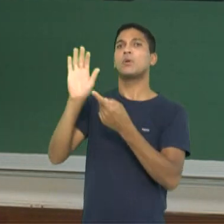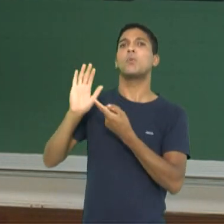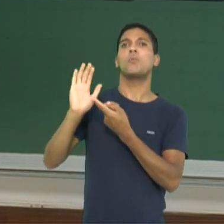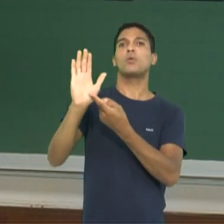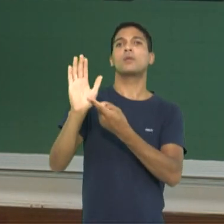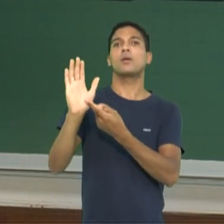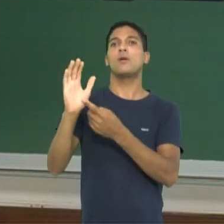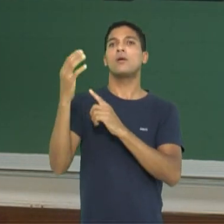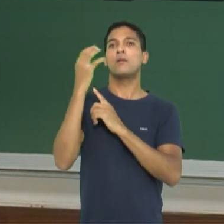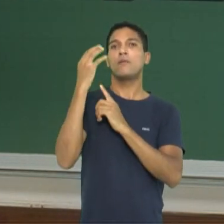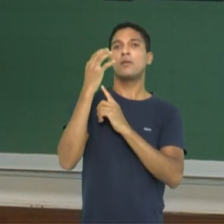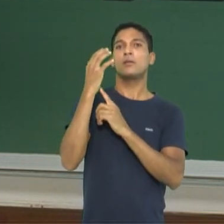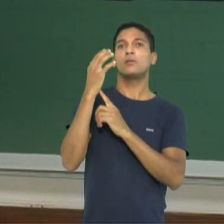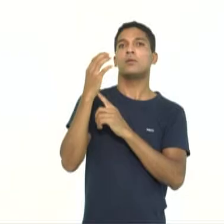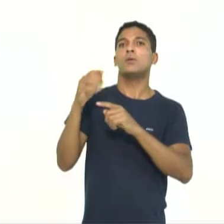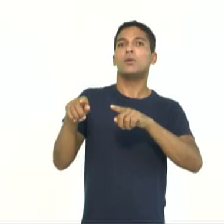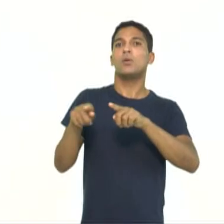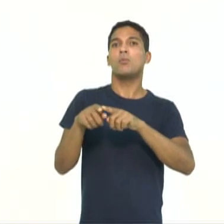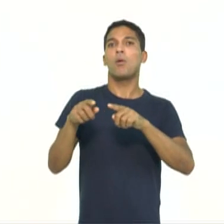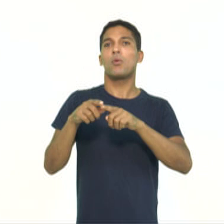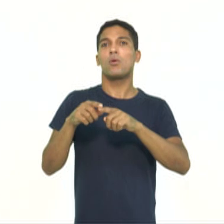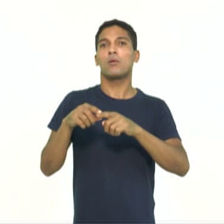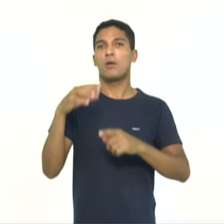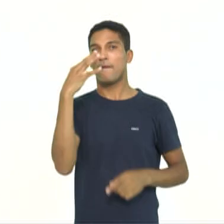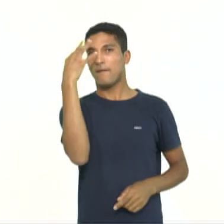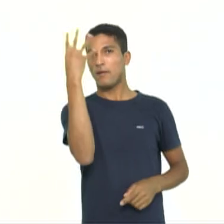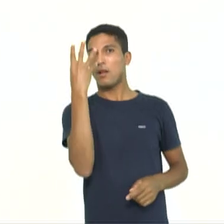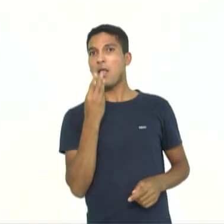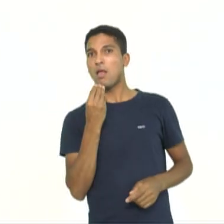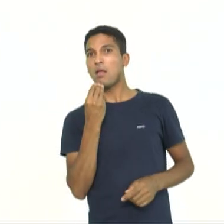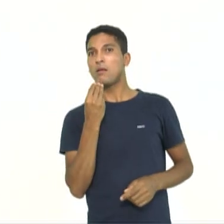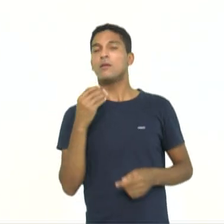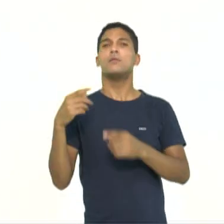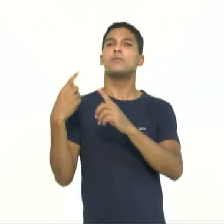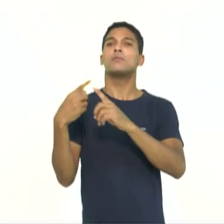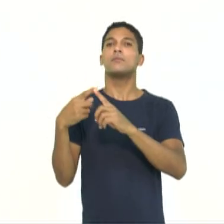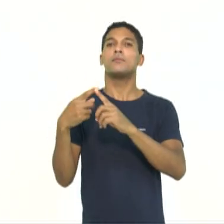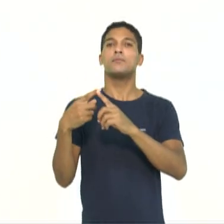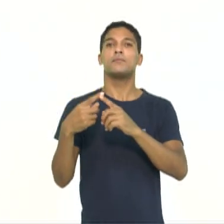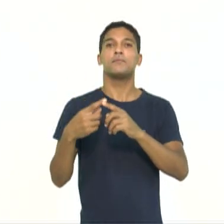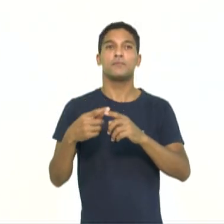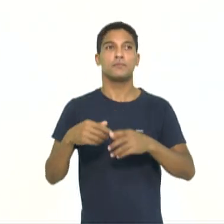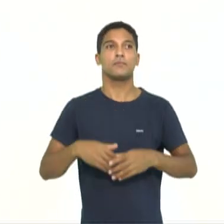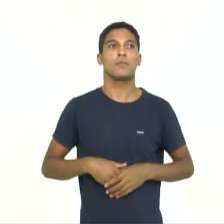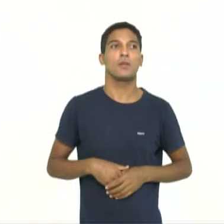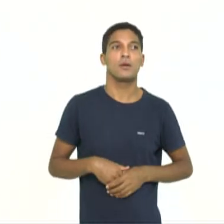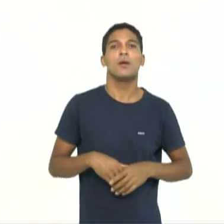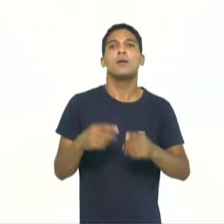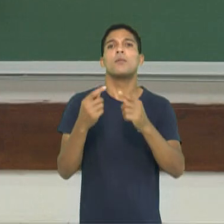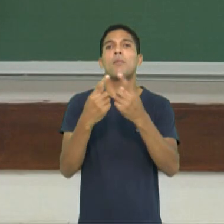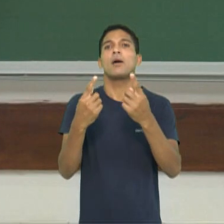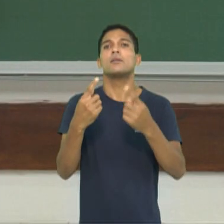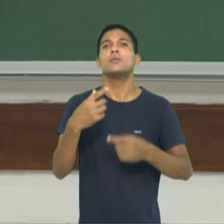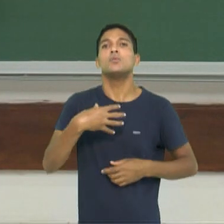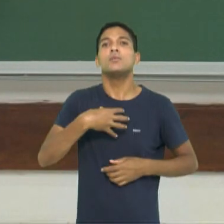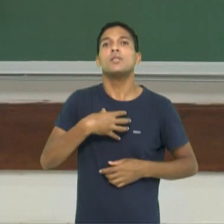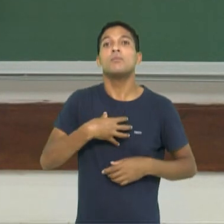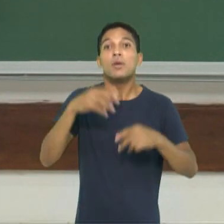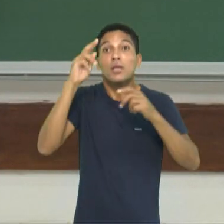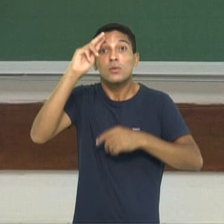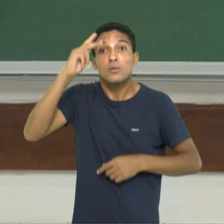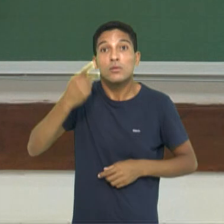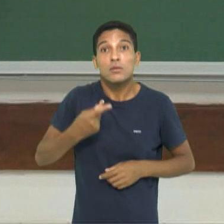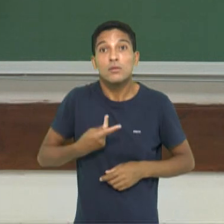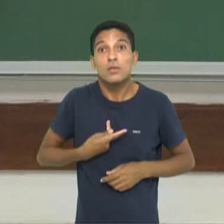filósofos? Onde é que fica o sentimento, então, nessa indústria cultural? E a busca pela representação universal, que foi colocada lá